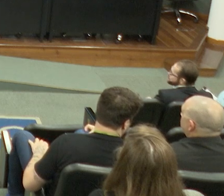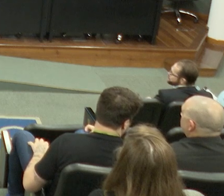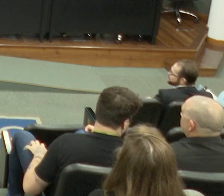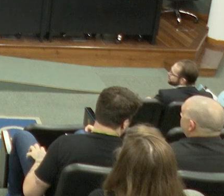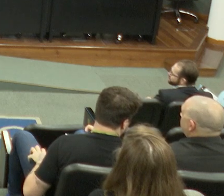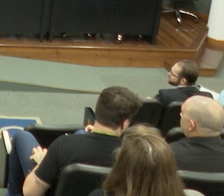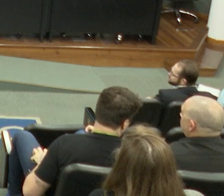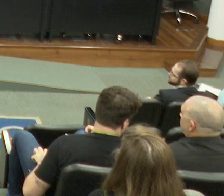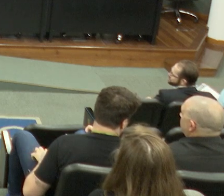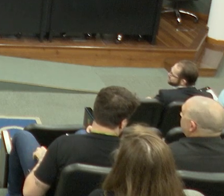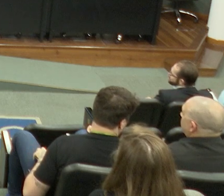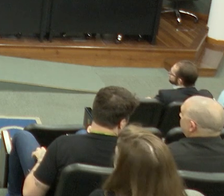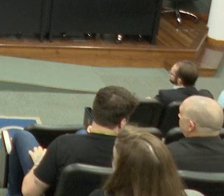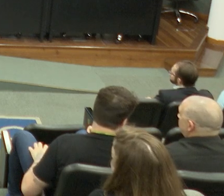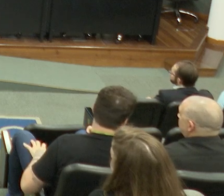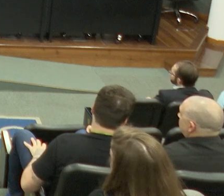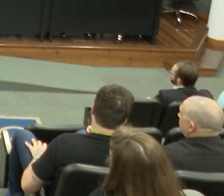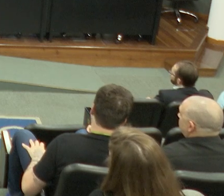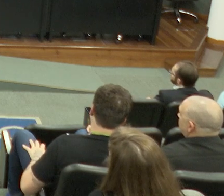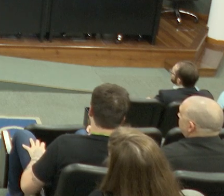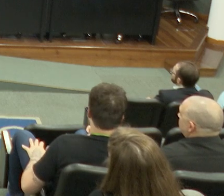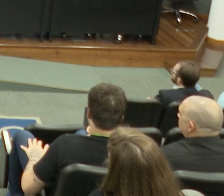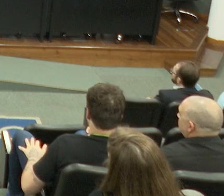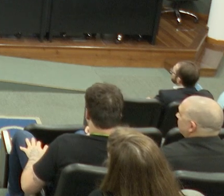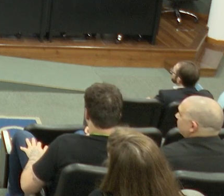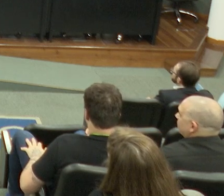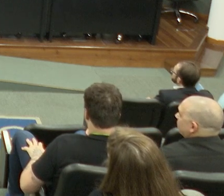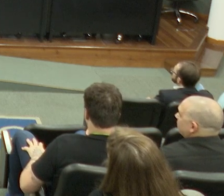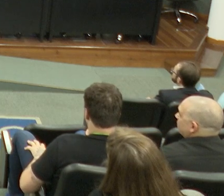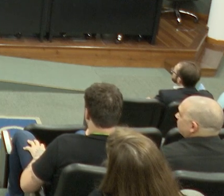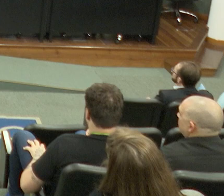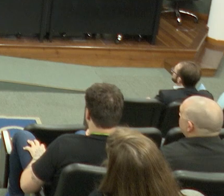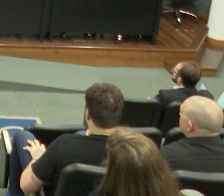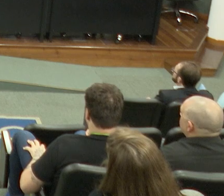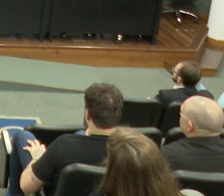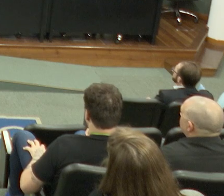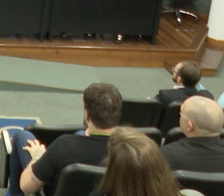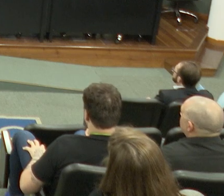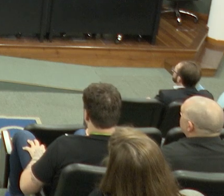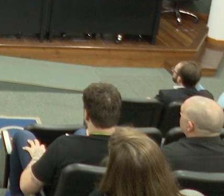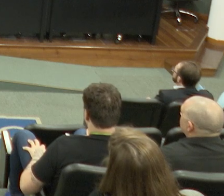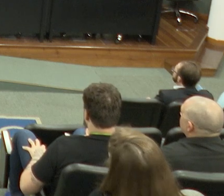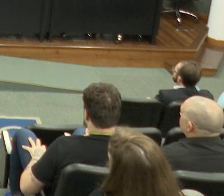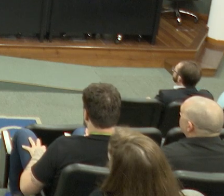vamos aqui acesse o guia clicando aqui está lá, está indo?